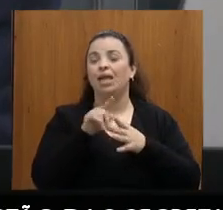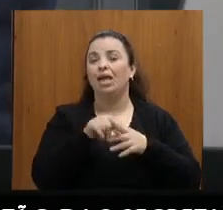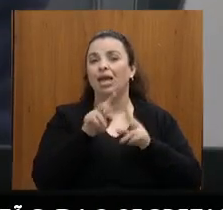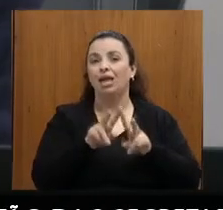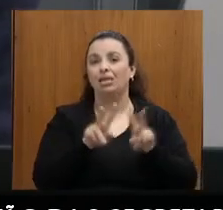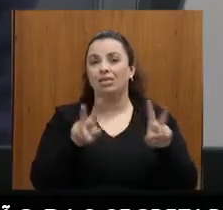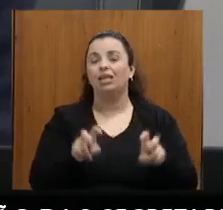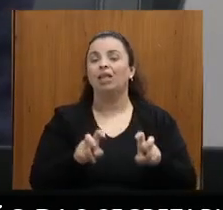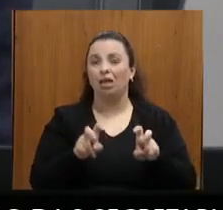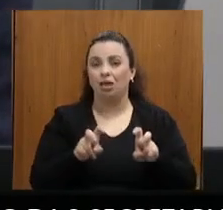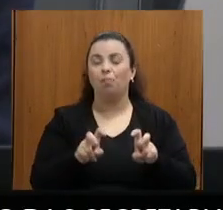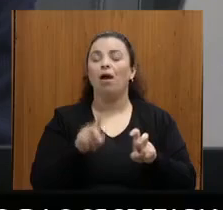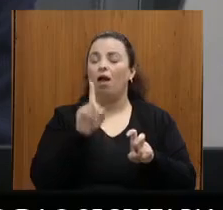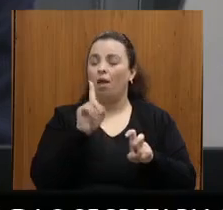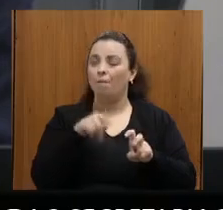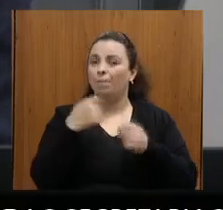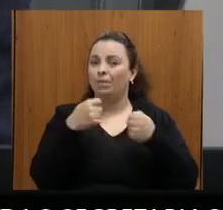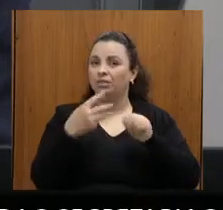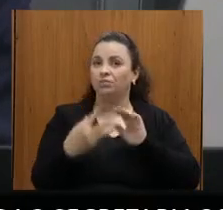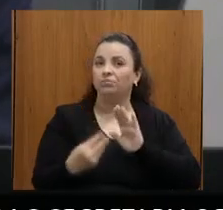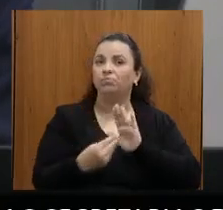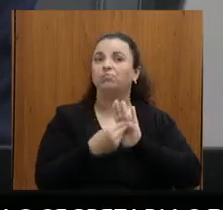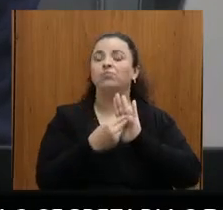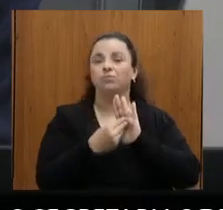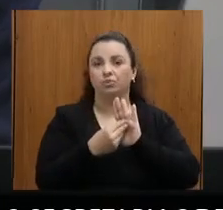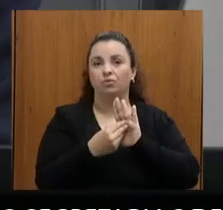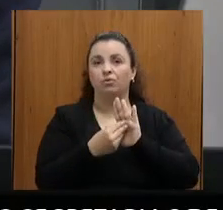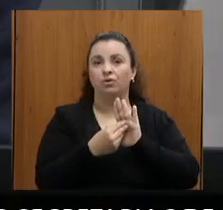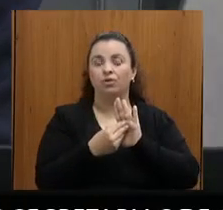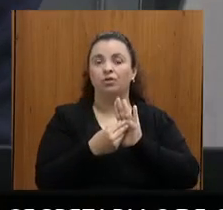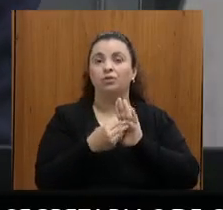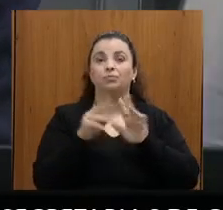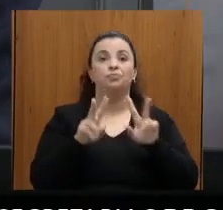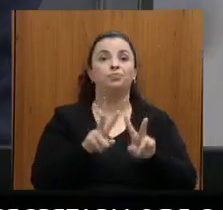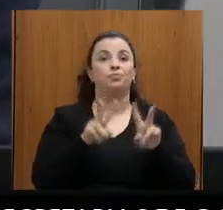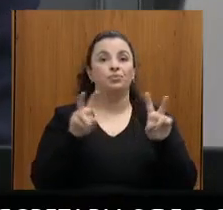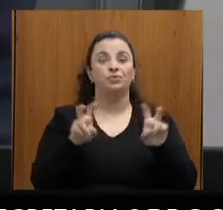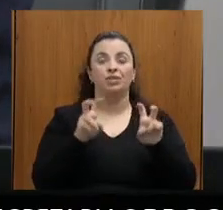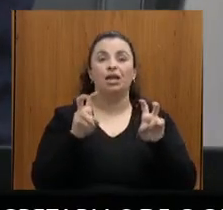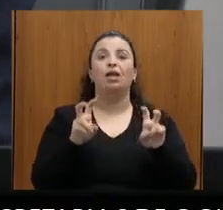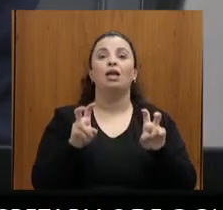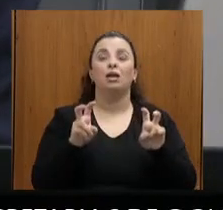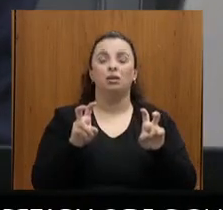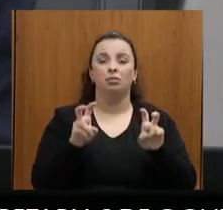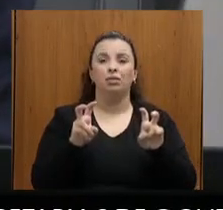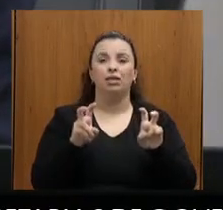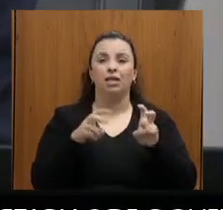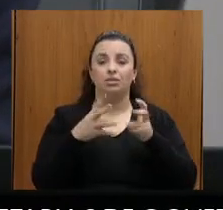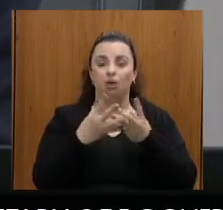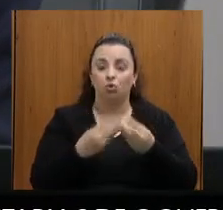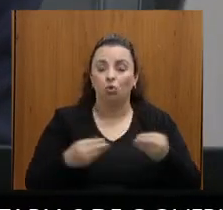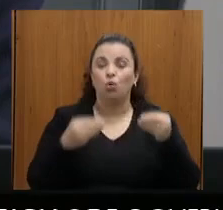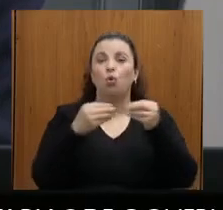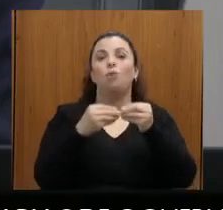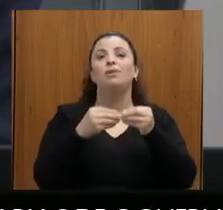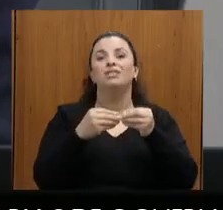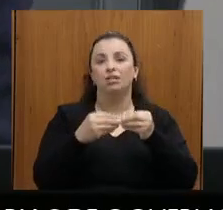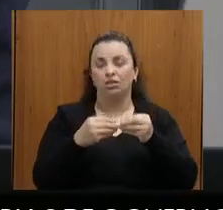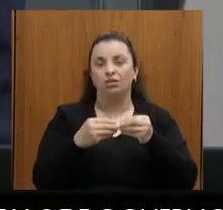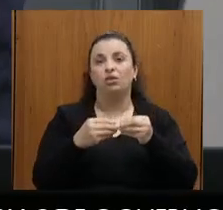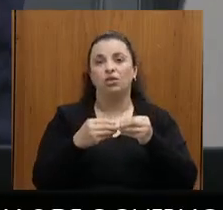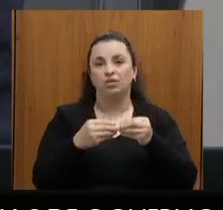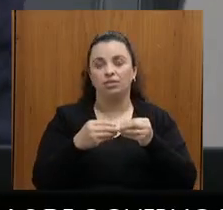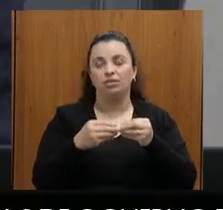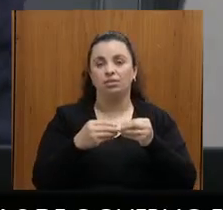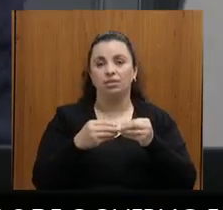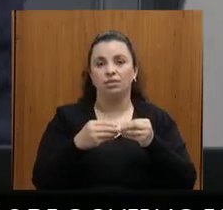para ser incluída na questão das compensações da...